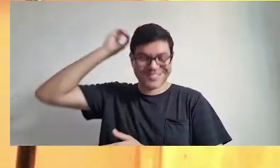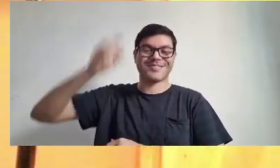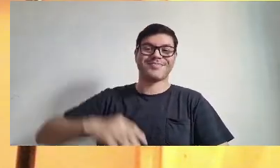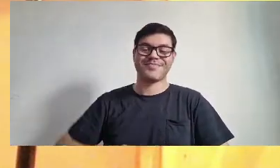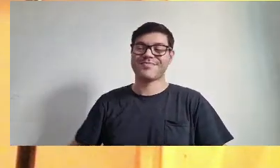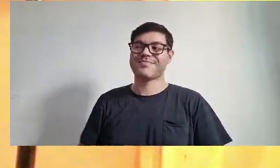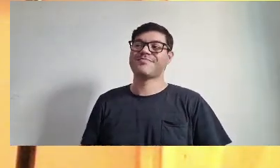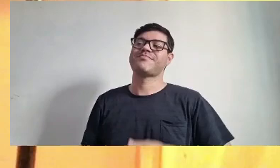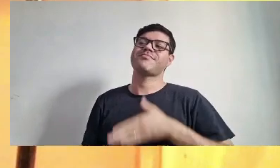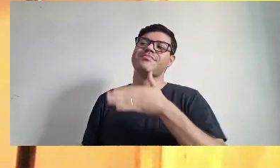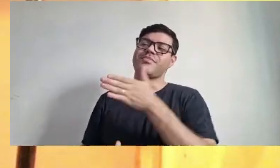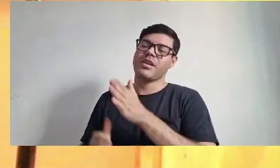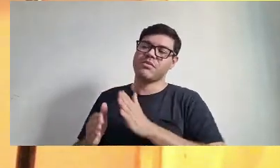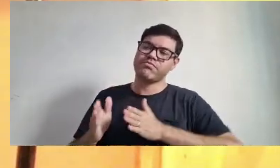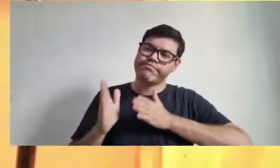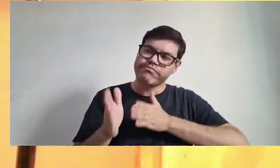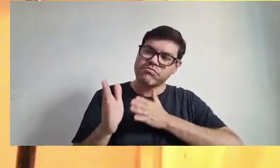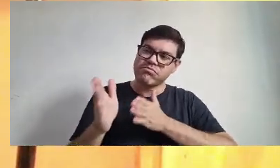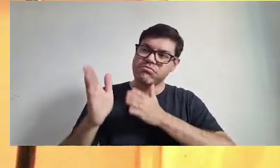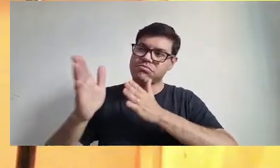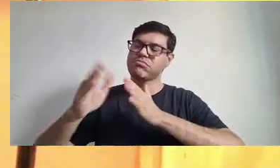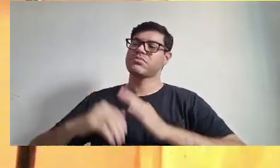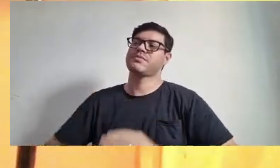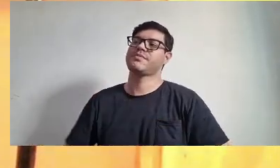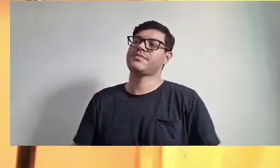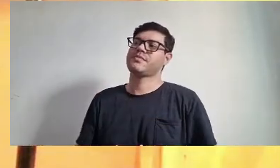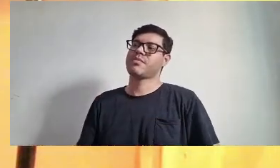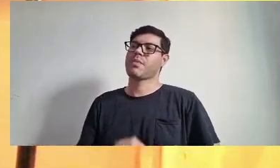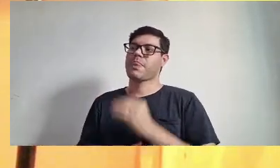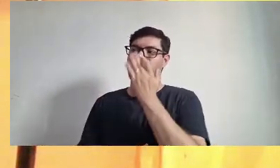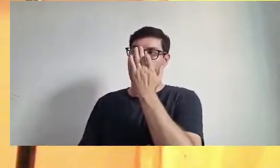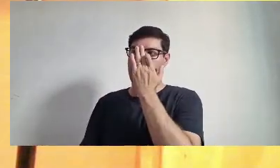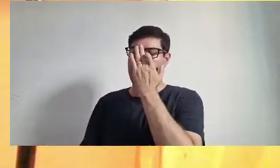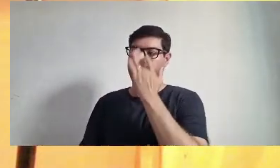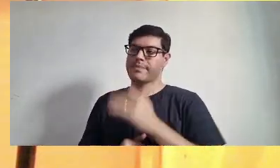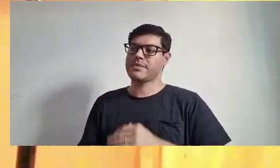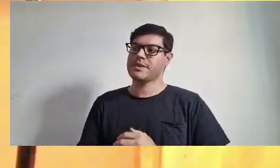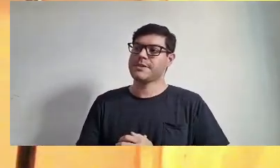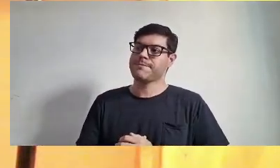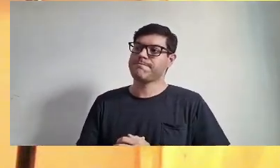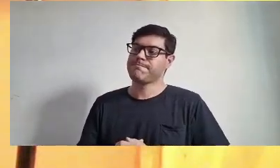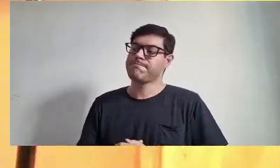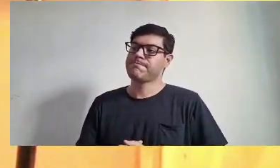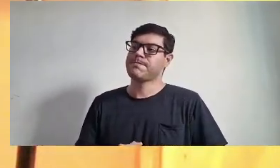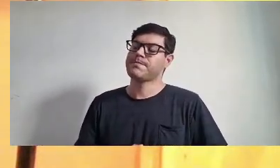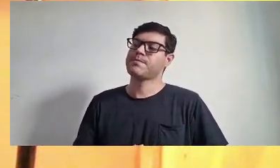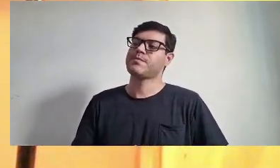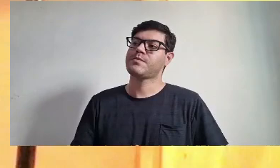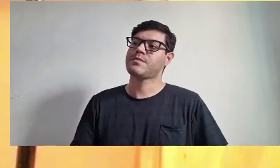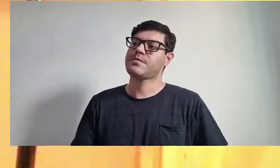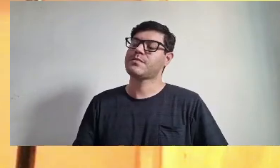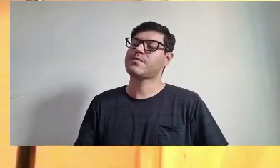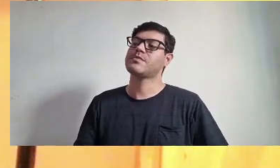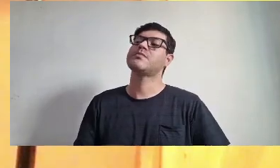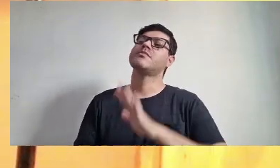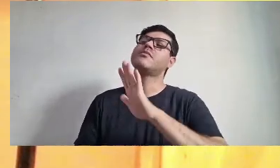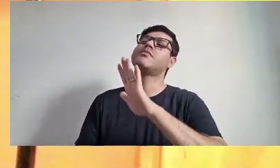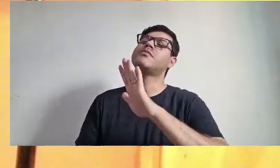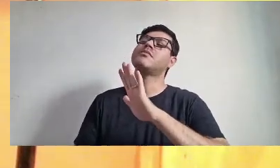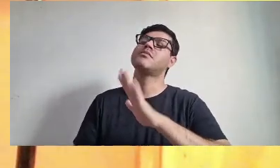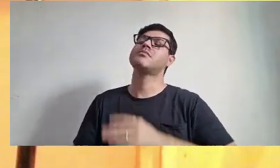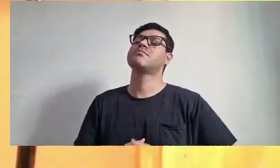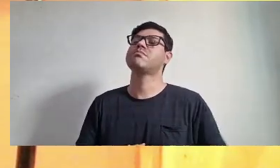numa linhagem que procura o mesmo rumo, né? O mesmo ponto final. Mas, pastor... Bom,